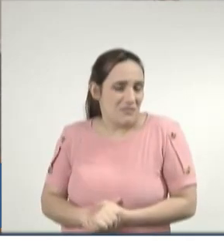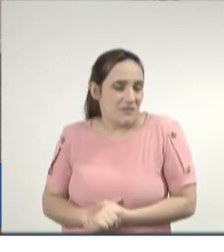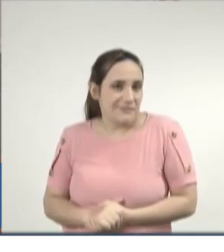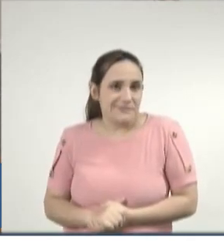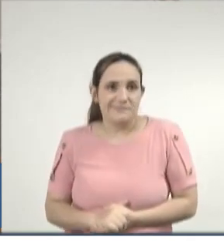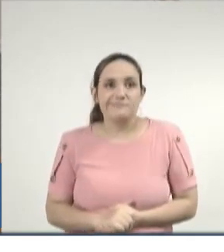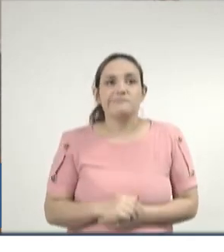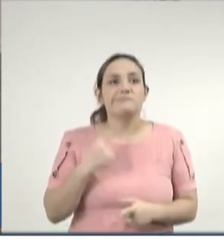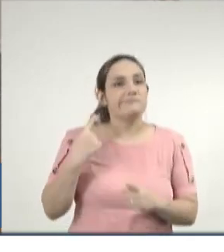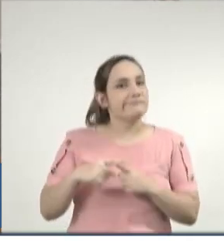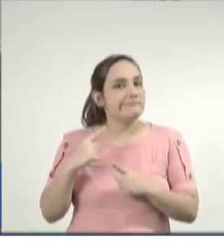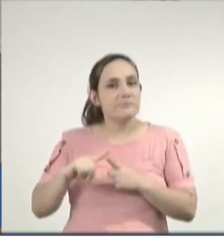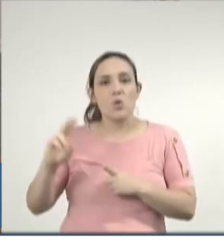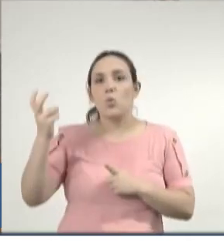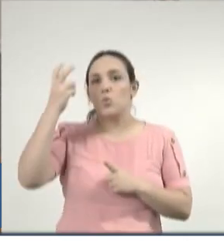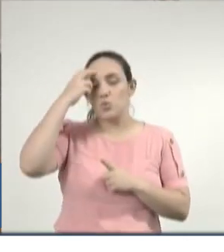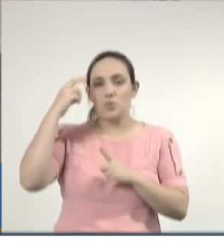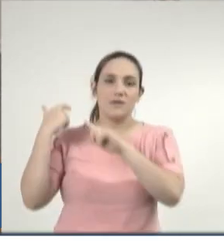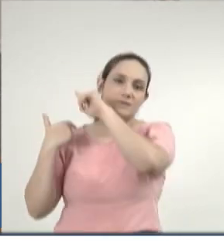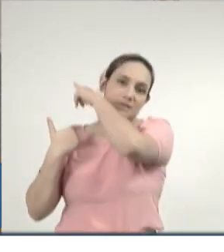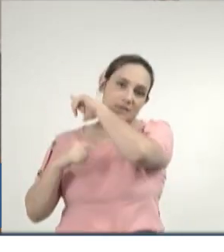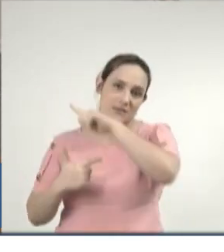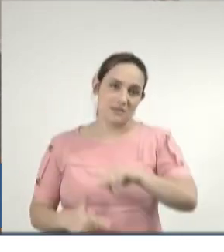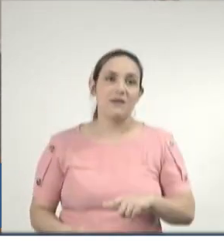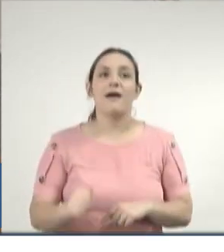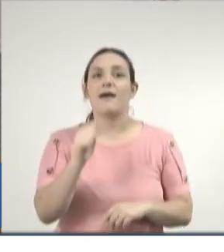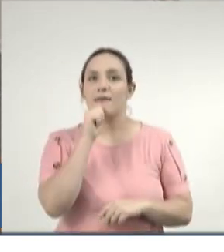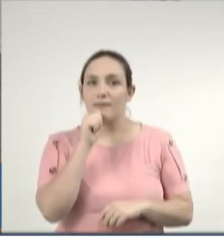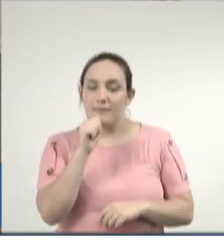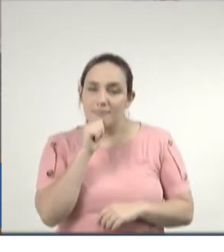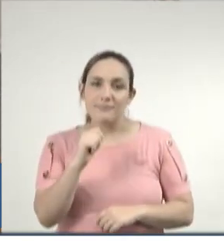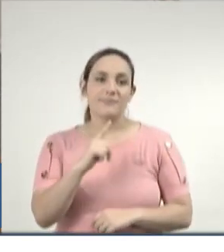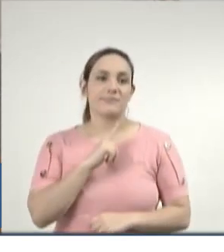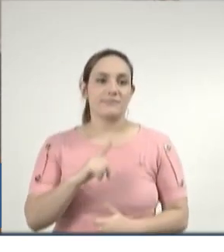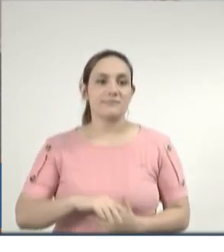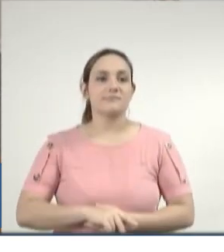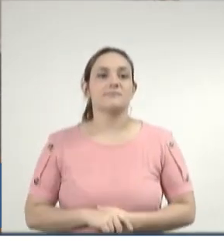é o pensamento cultural dominante. Ainda é.